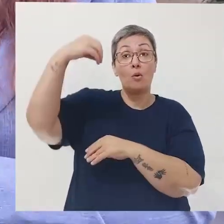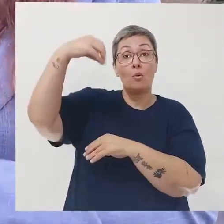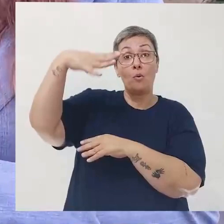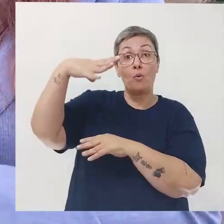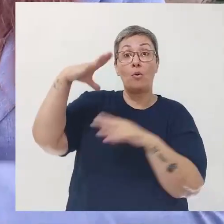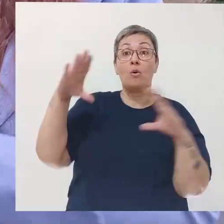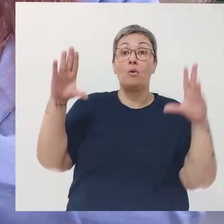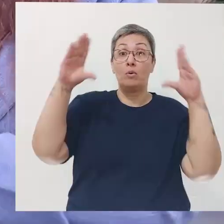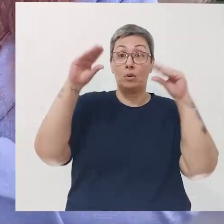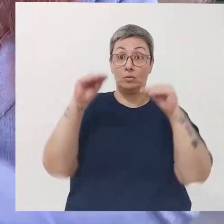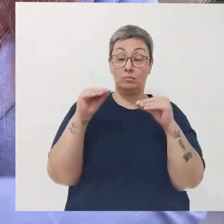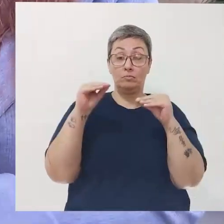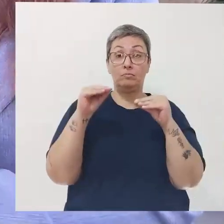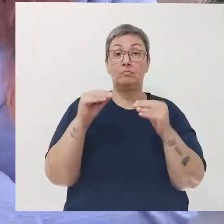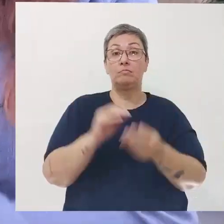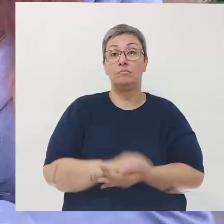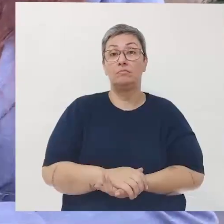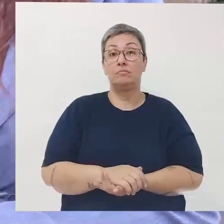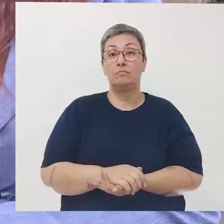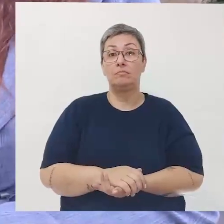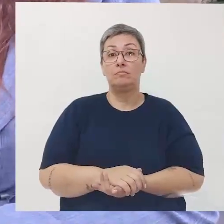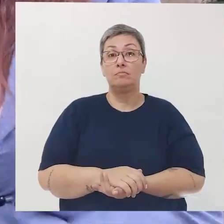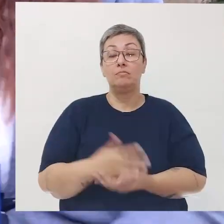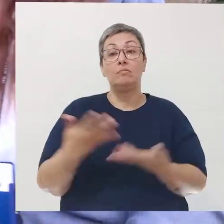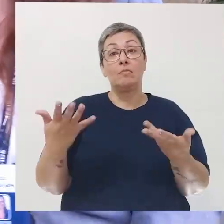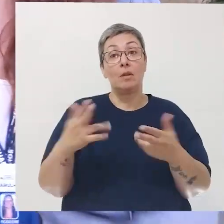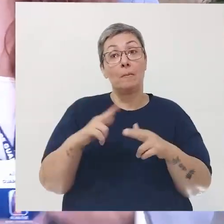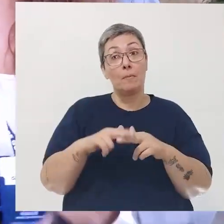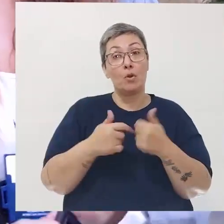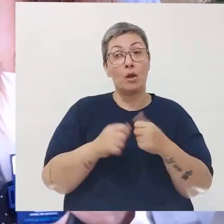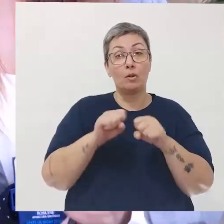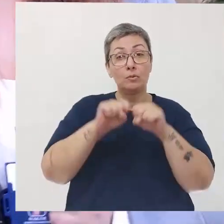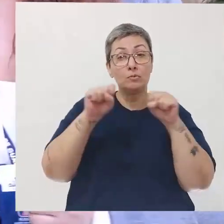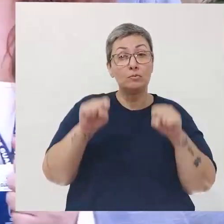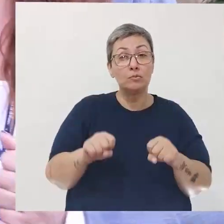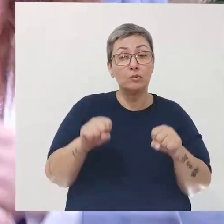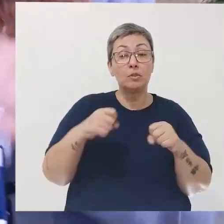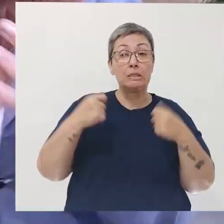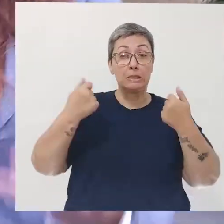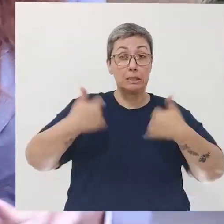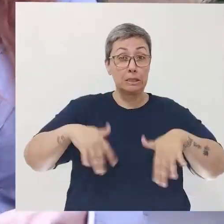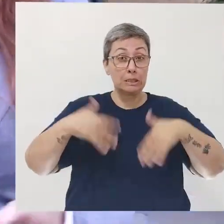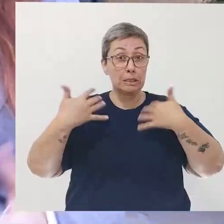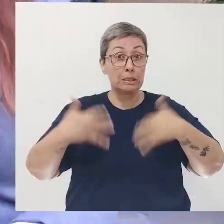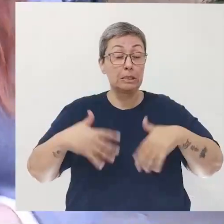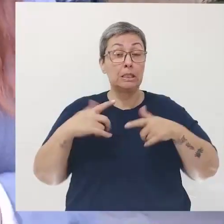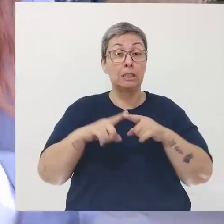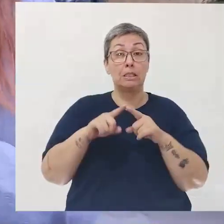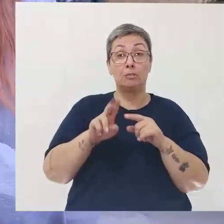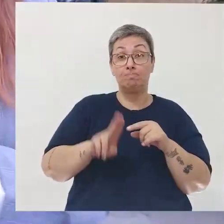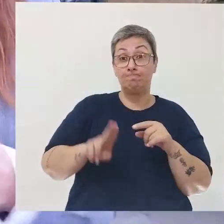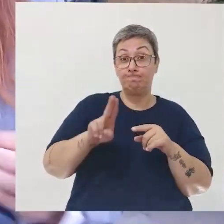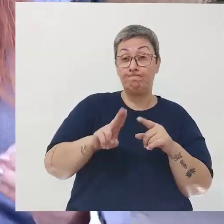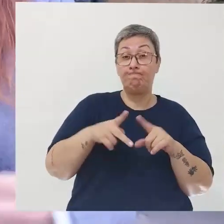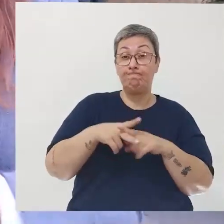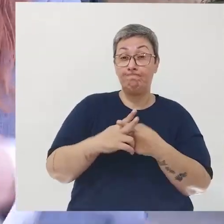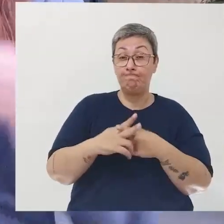para acender as luminárias à noite. Por ser um sistema de iluminação caro e que